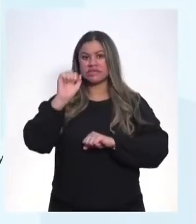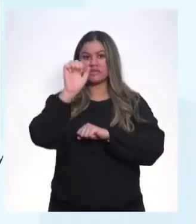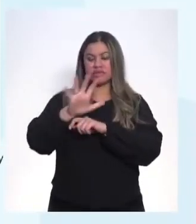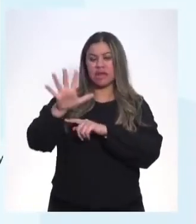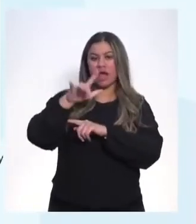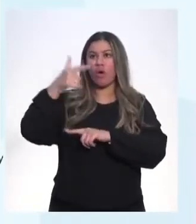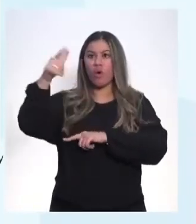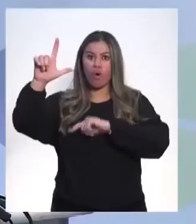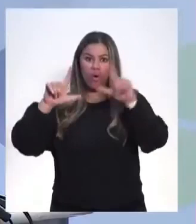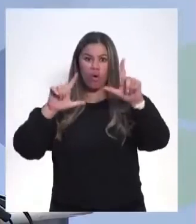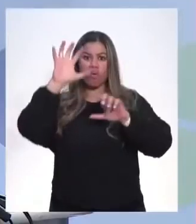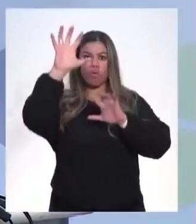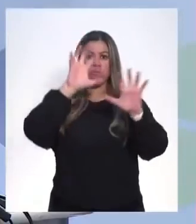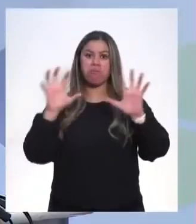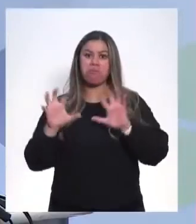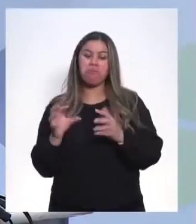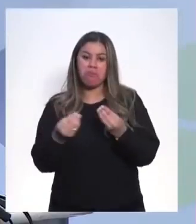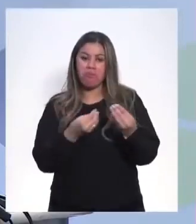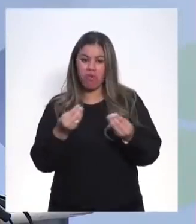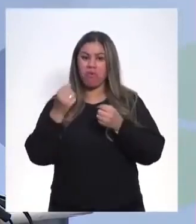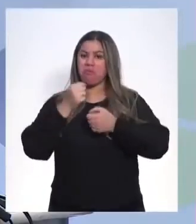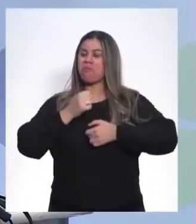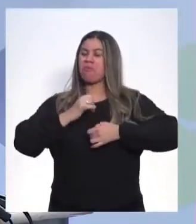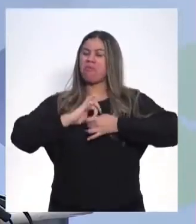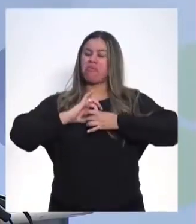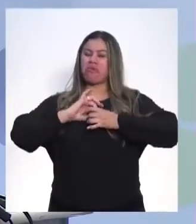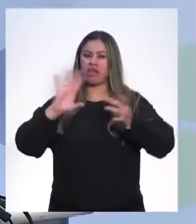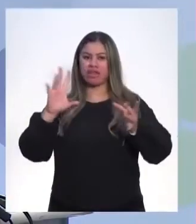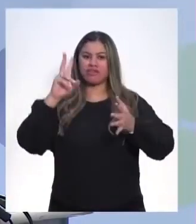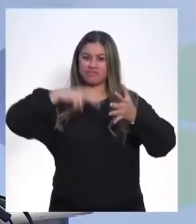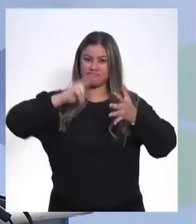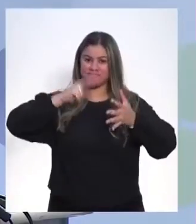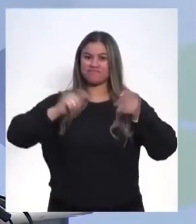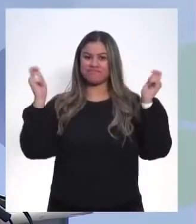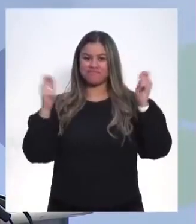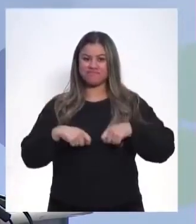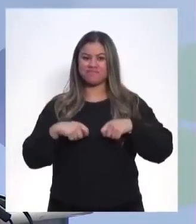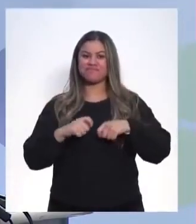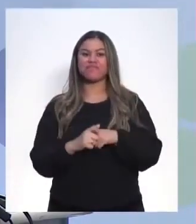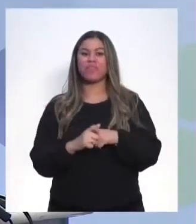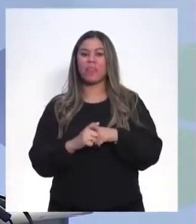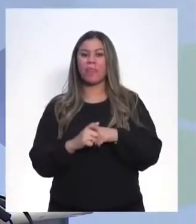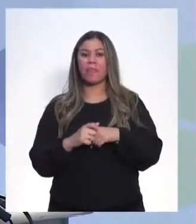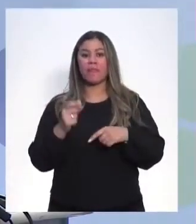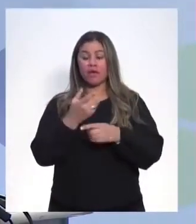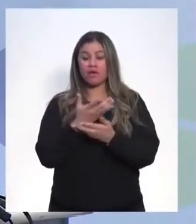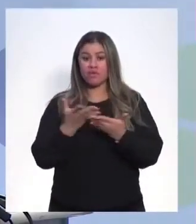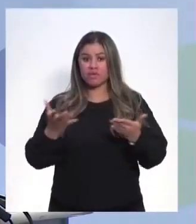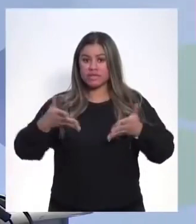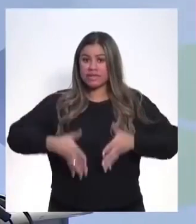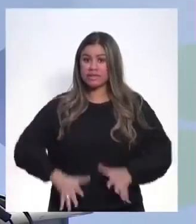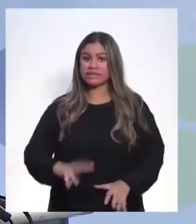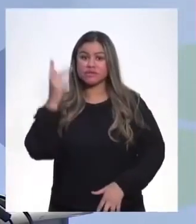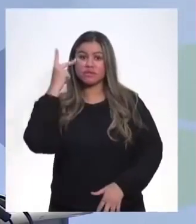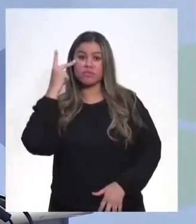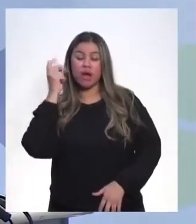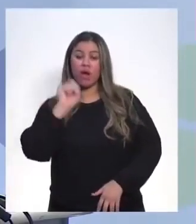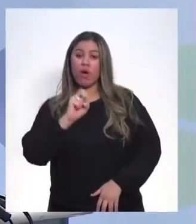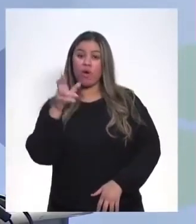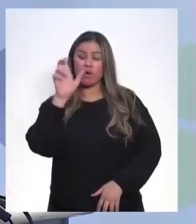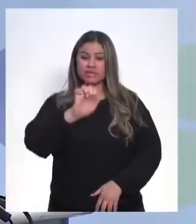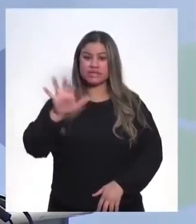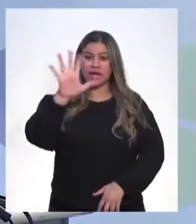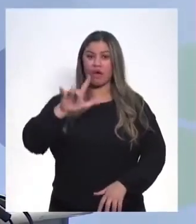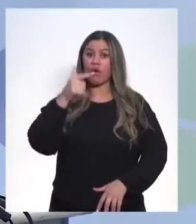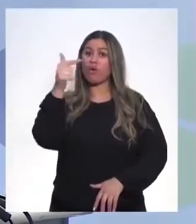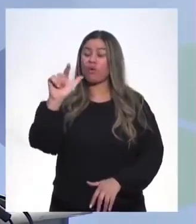estado, a outra região, fica à vontade que a gente gosta de ler. Tá? Por isso que eu coloquei na pergunta: você é natural de São Paulo ou de outro estado? Eu sou